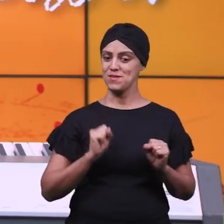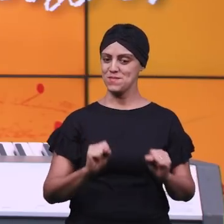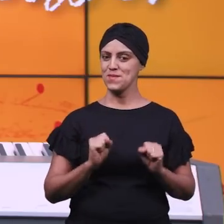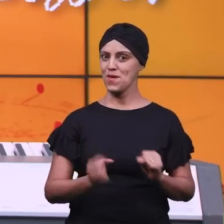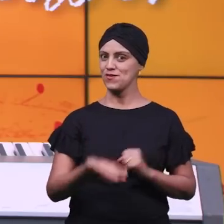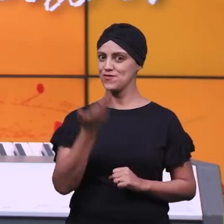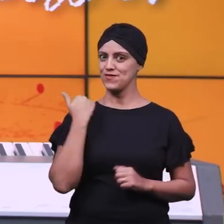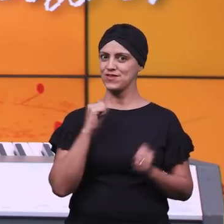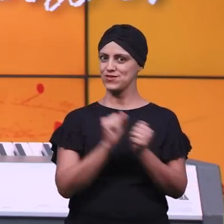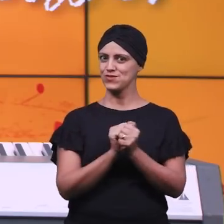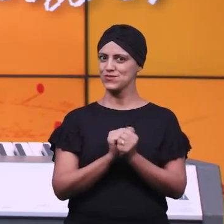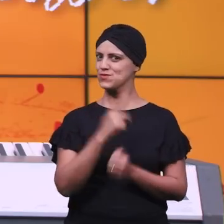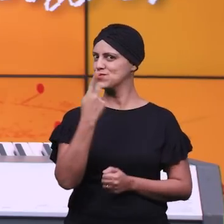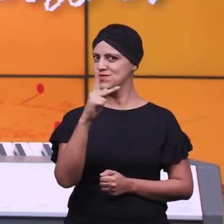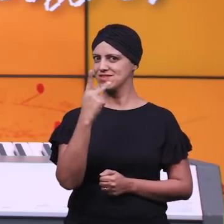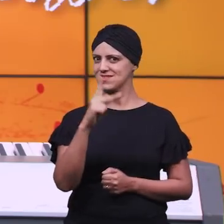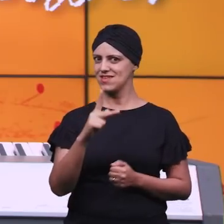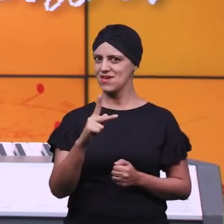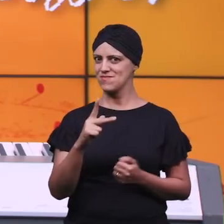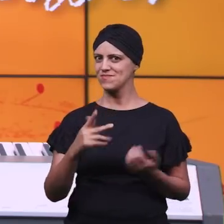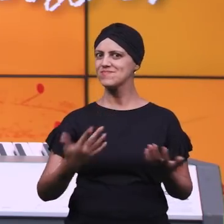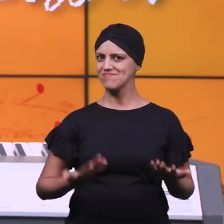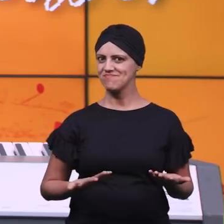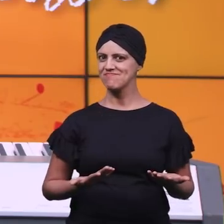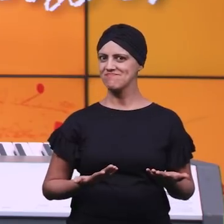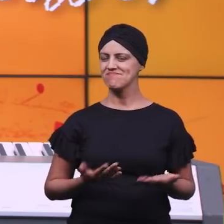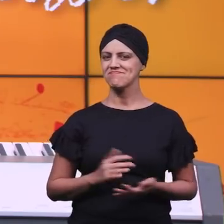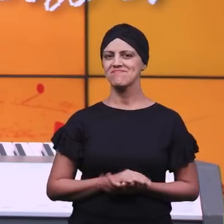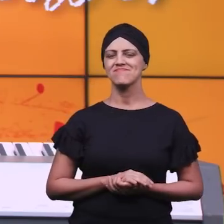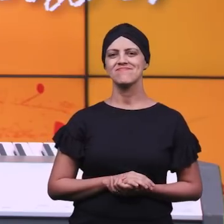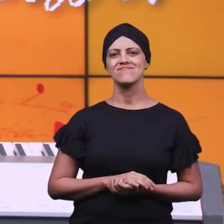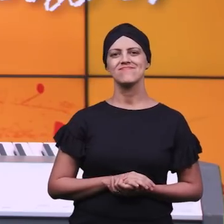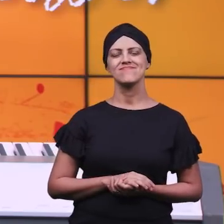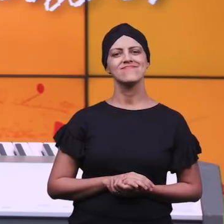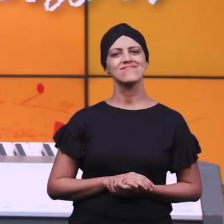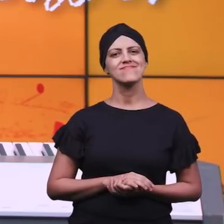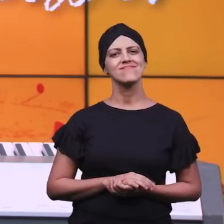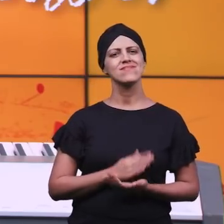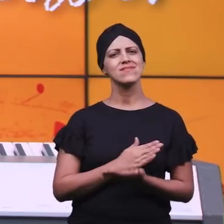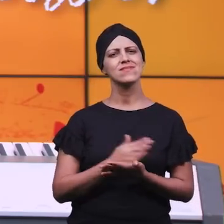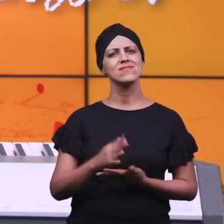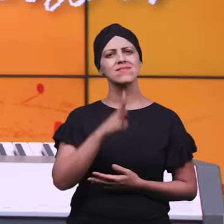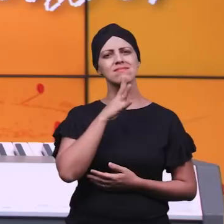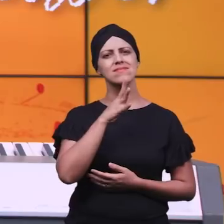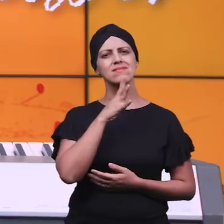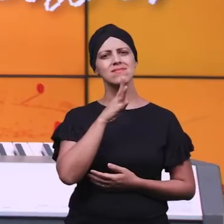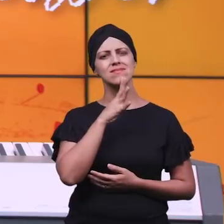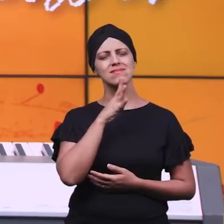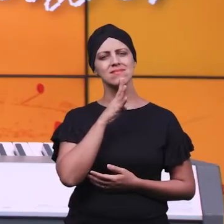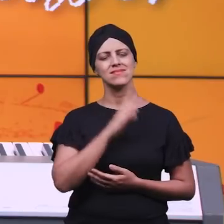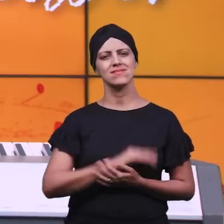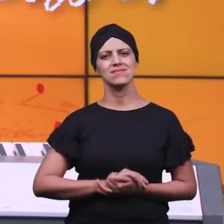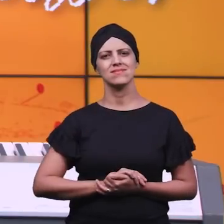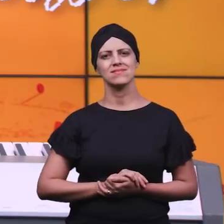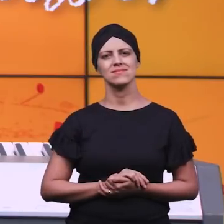nos acompanhar com o seu instrumento, certo? Vamos começar conhecendo as